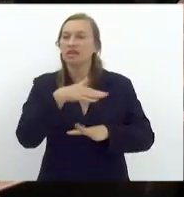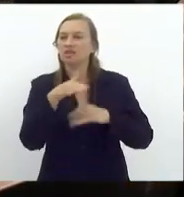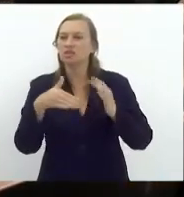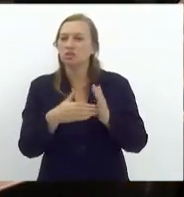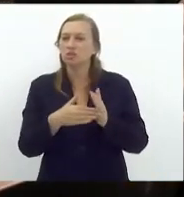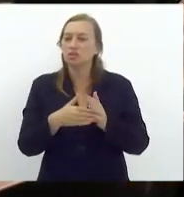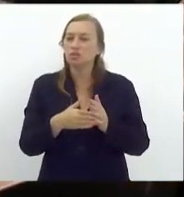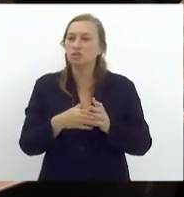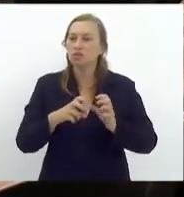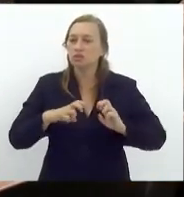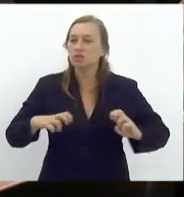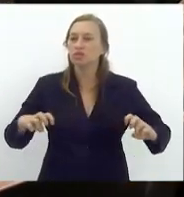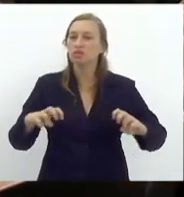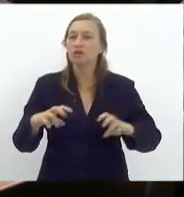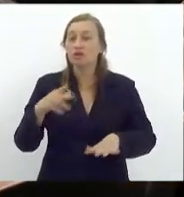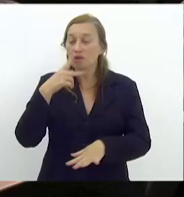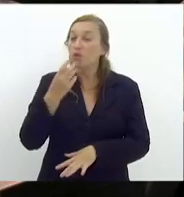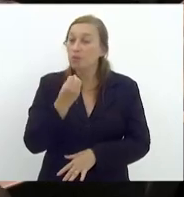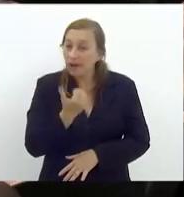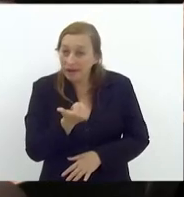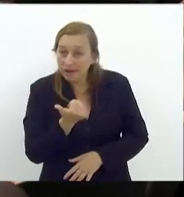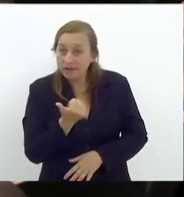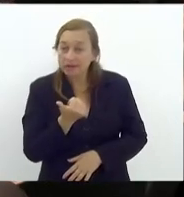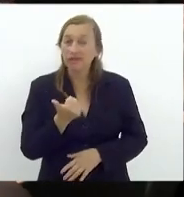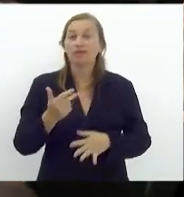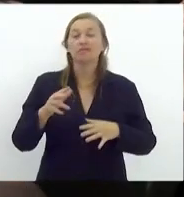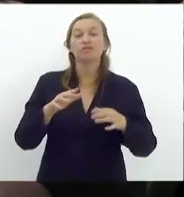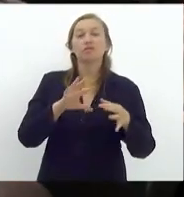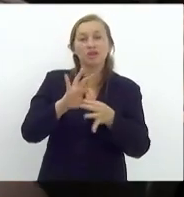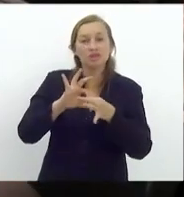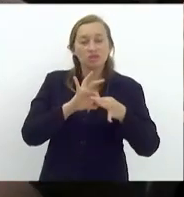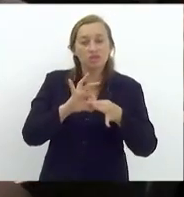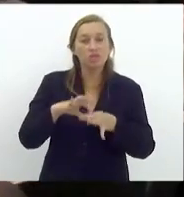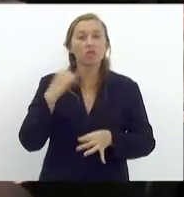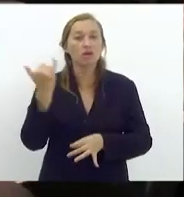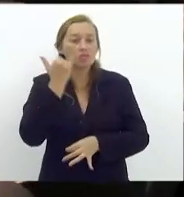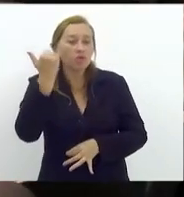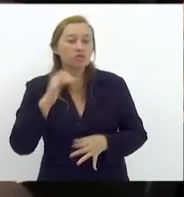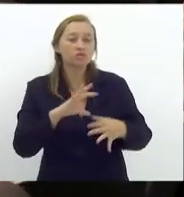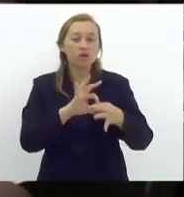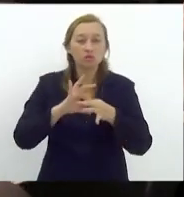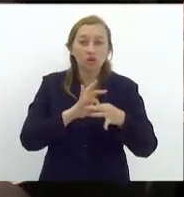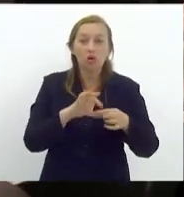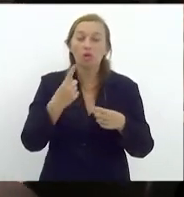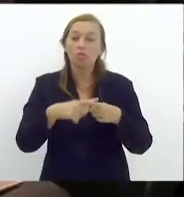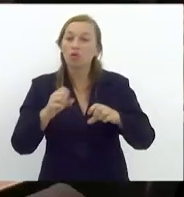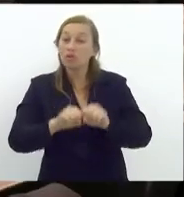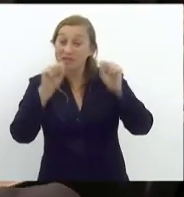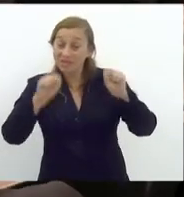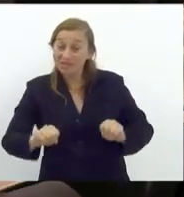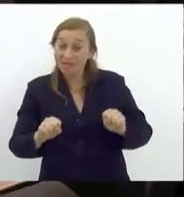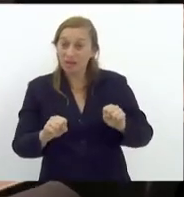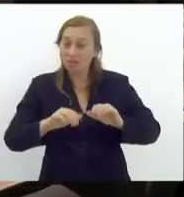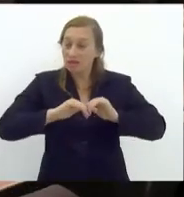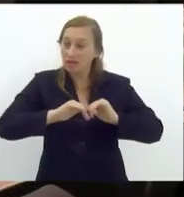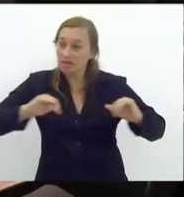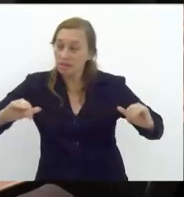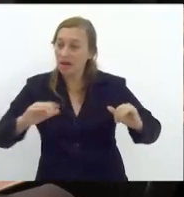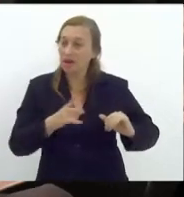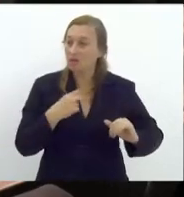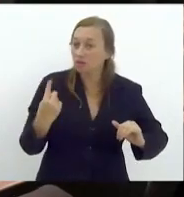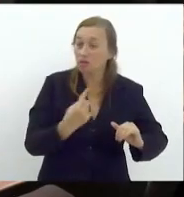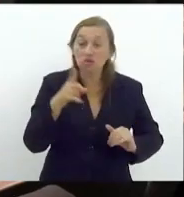os irmãos aqui presentes Tais falou muito bem sobre essa união que é muito importante gente a união porque o sistema que é toda hora separar a gente